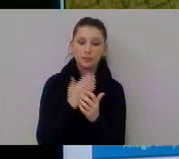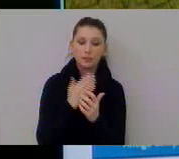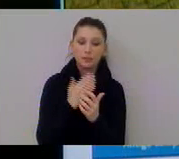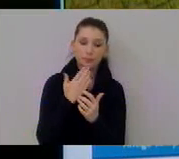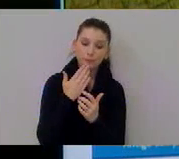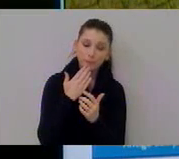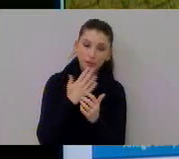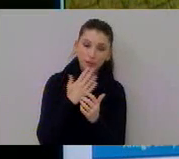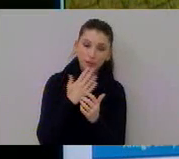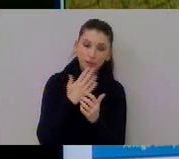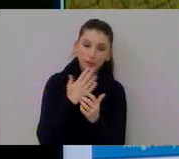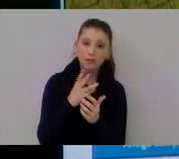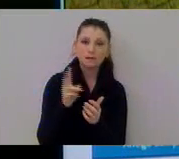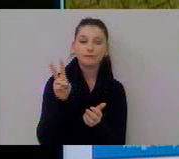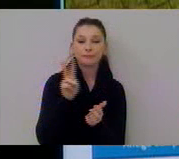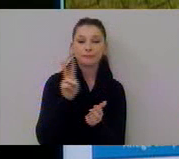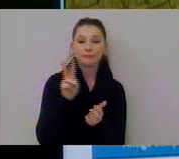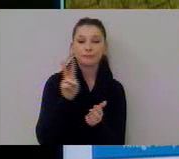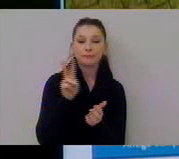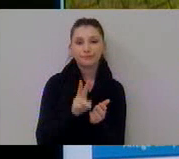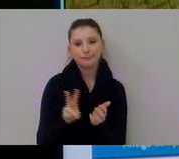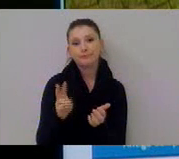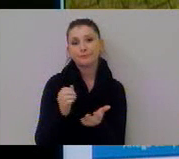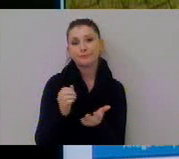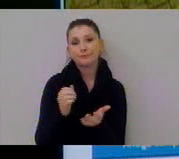nessa demanda.